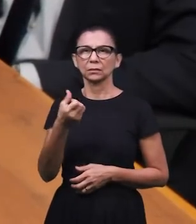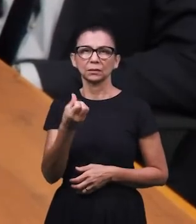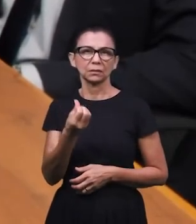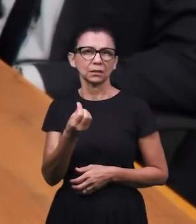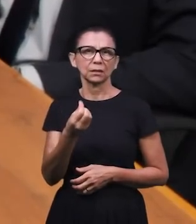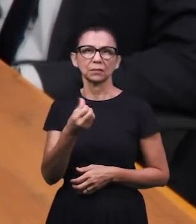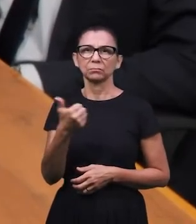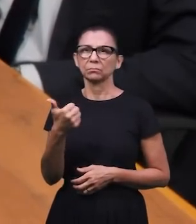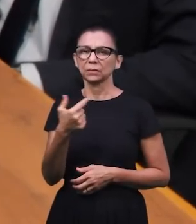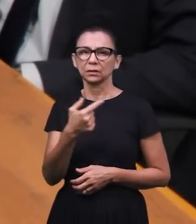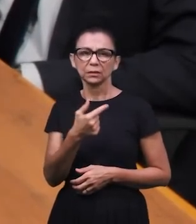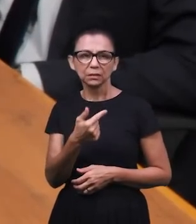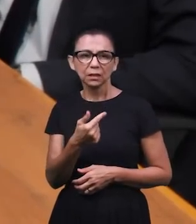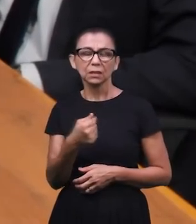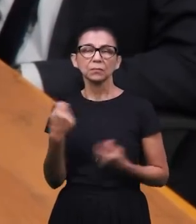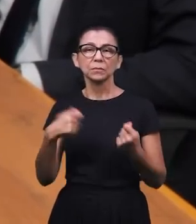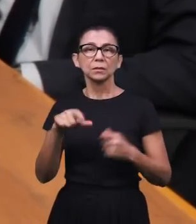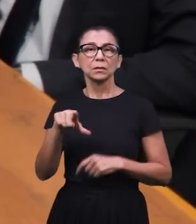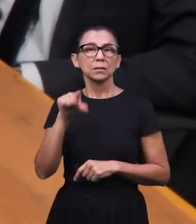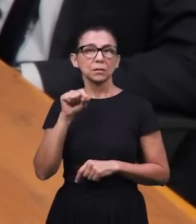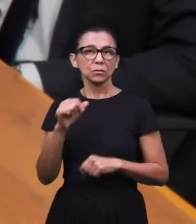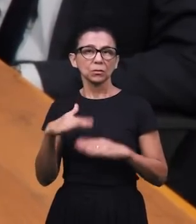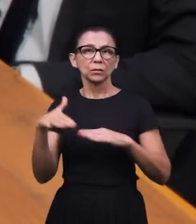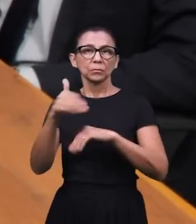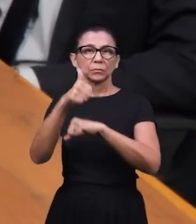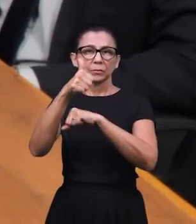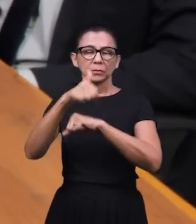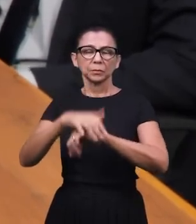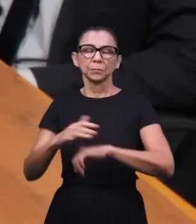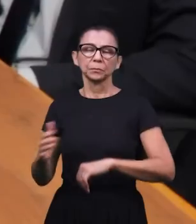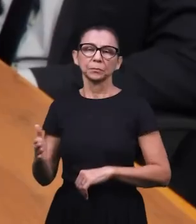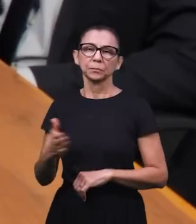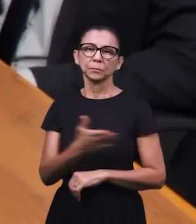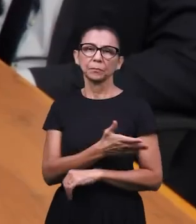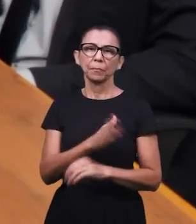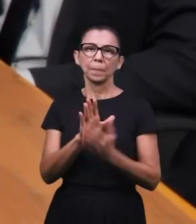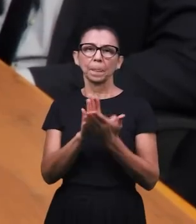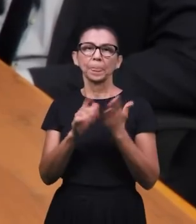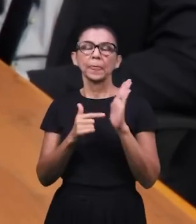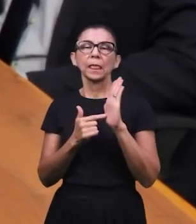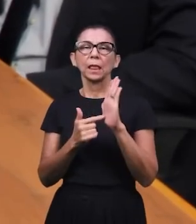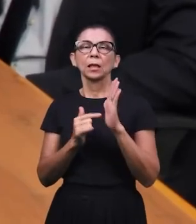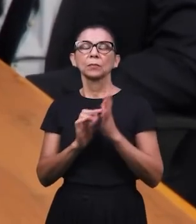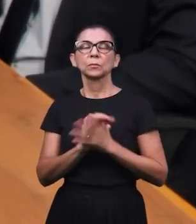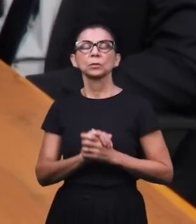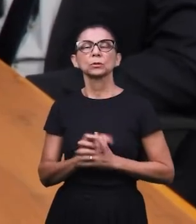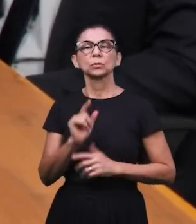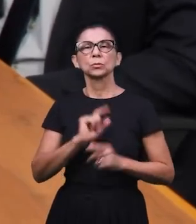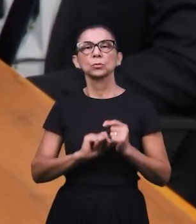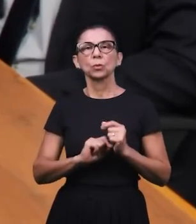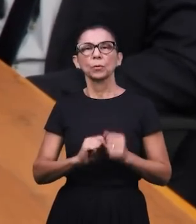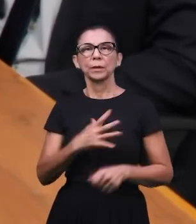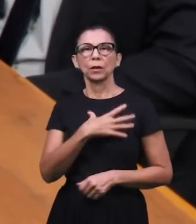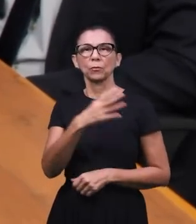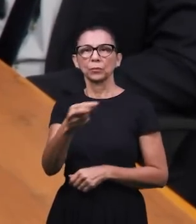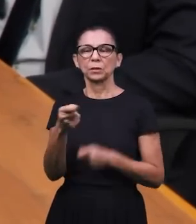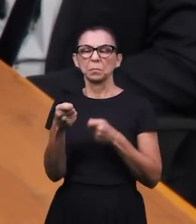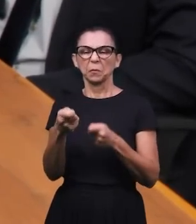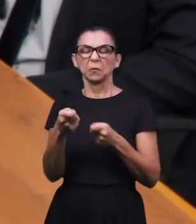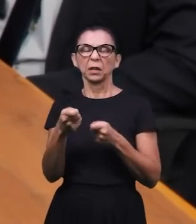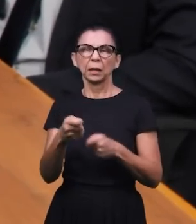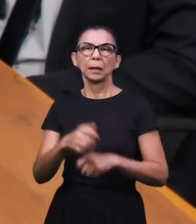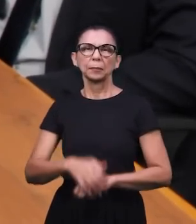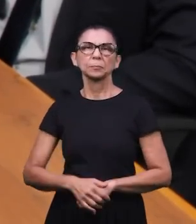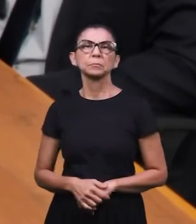decisão. No mundo que nós vivemos é muito difícil. Muito bem. O que a palavra diz sobre provocar a ira dos filhos? Ah, sim, isso